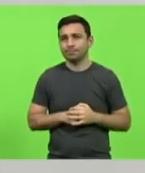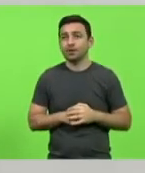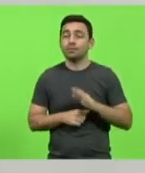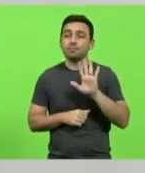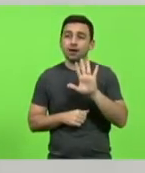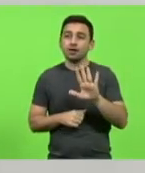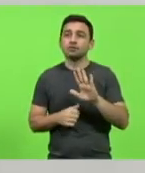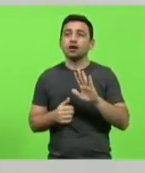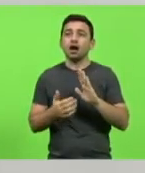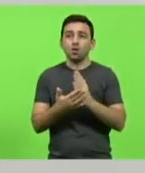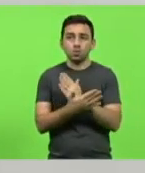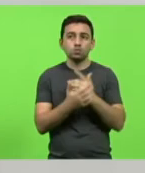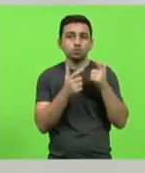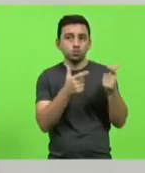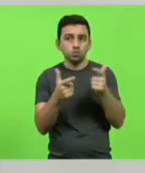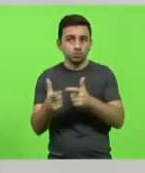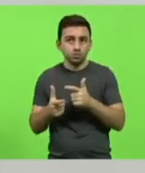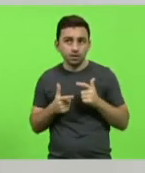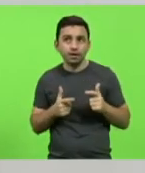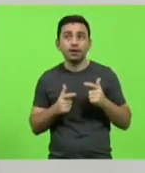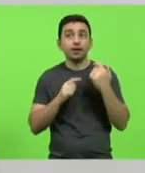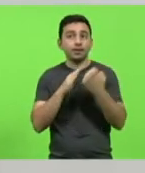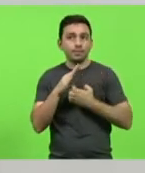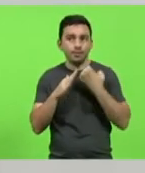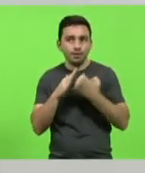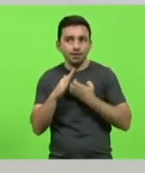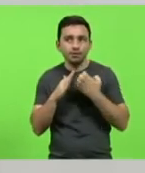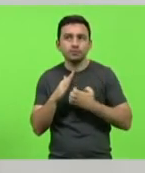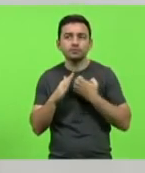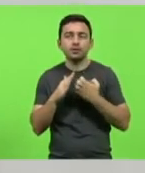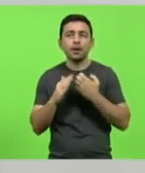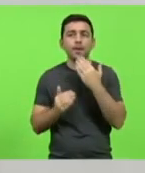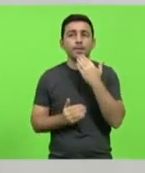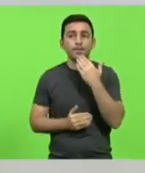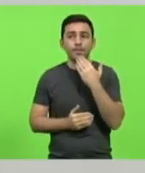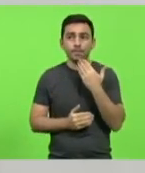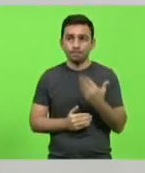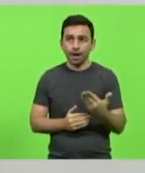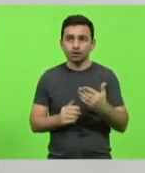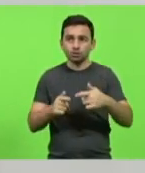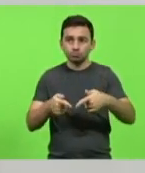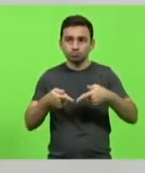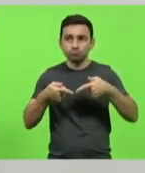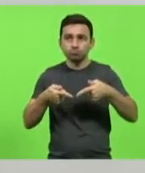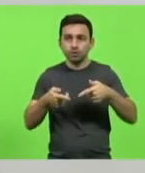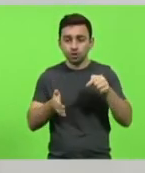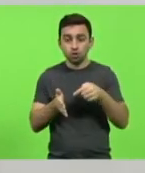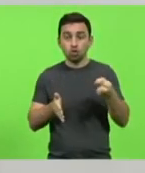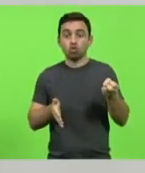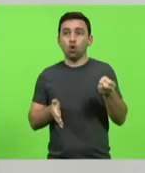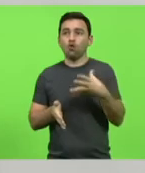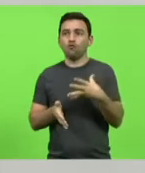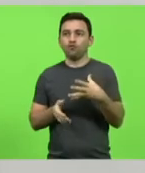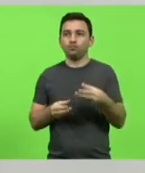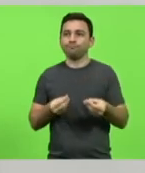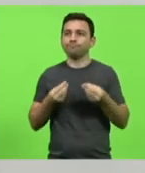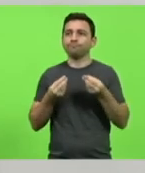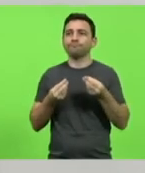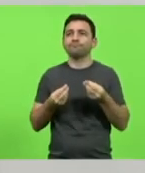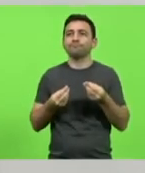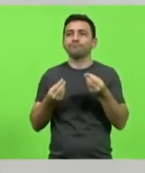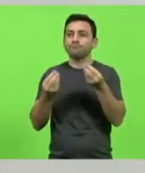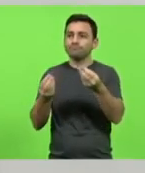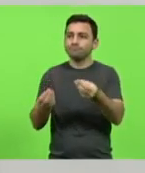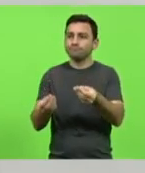órgãos públicos e algumas empresas que solicitam o laudo atualizado do autista em